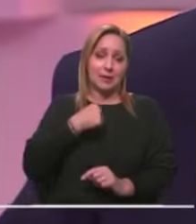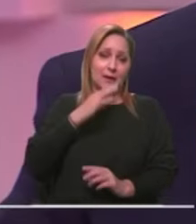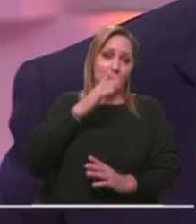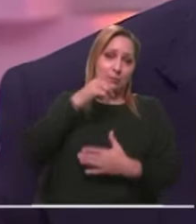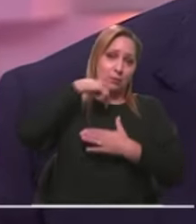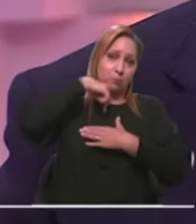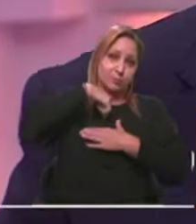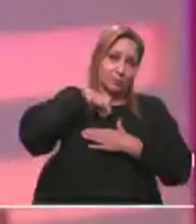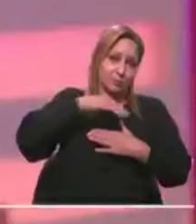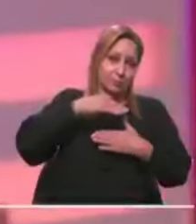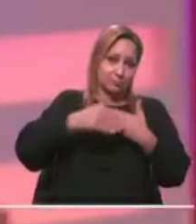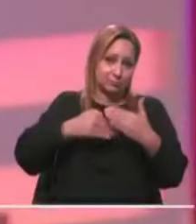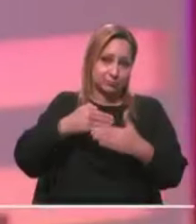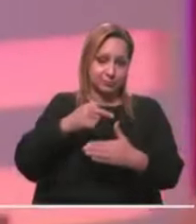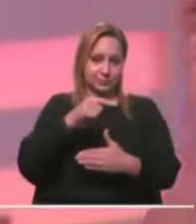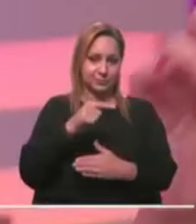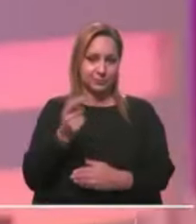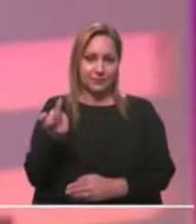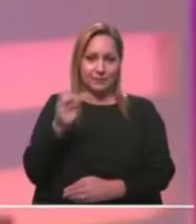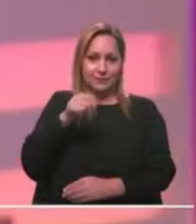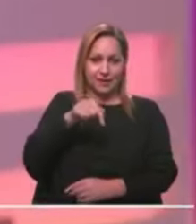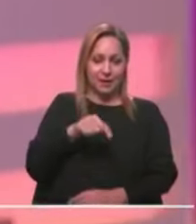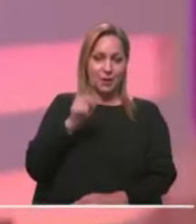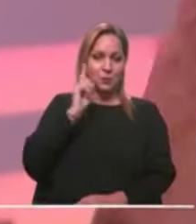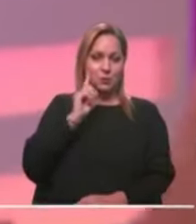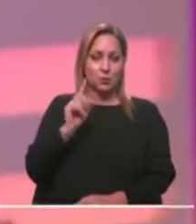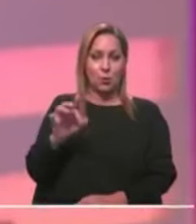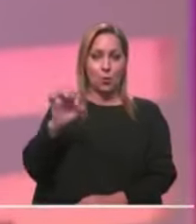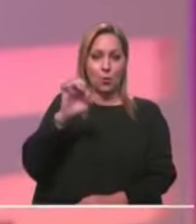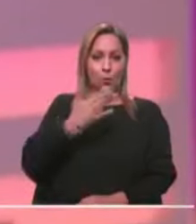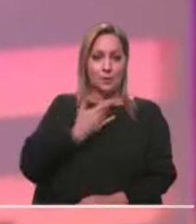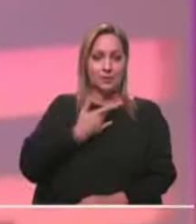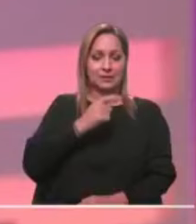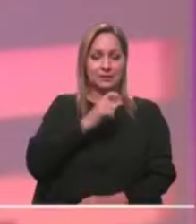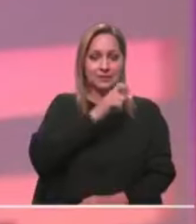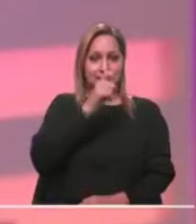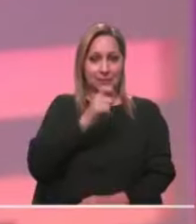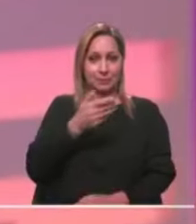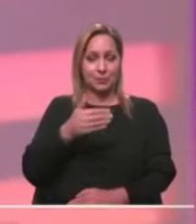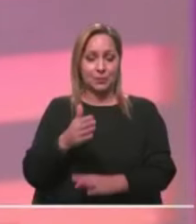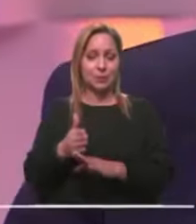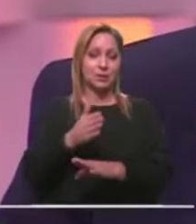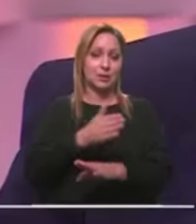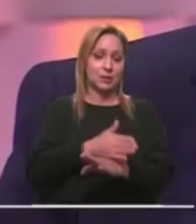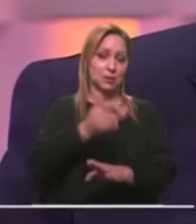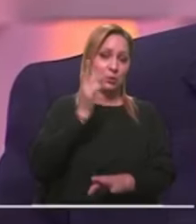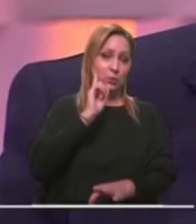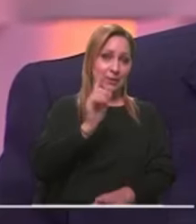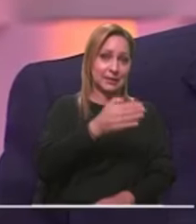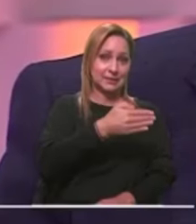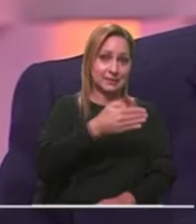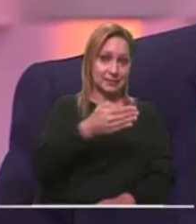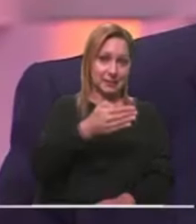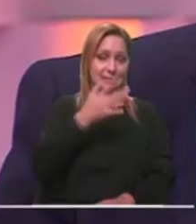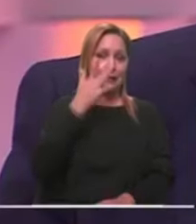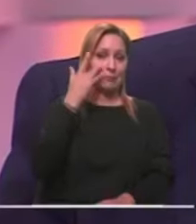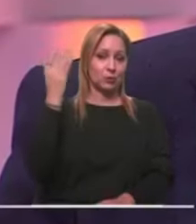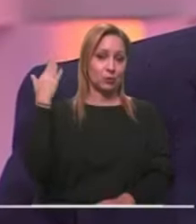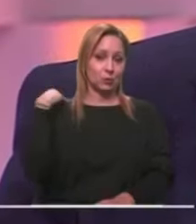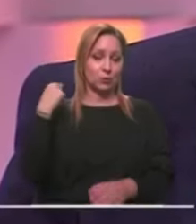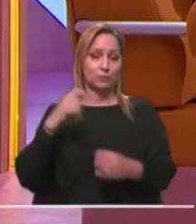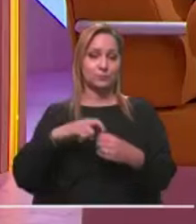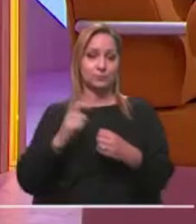tava tivemos para o ter cá no dia 8 de dezembro e no dia 7 acontece a admissão do António Costa e eh